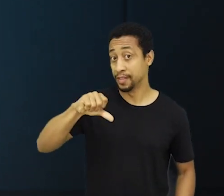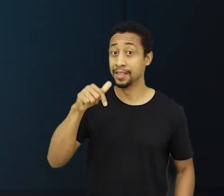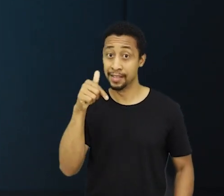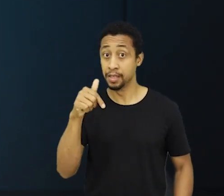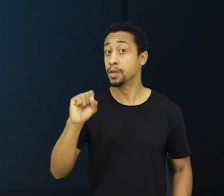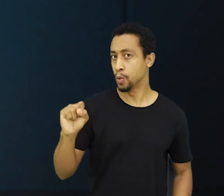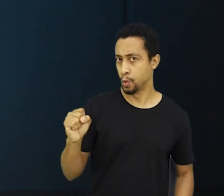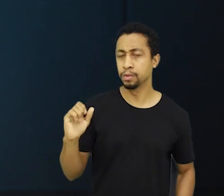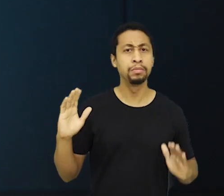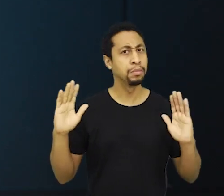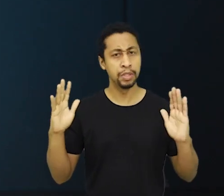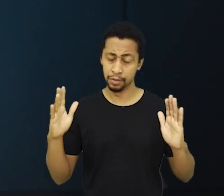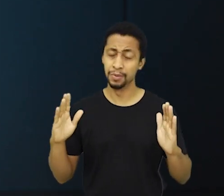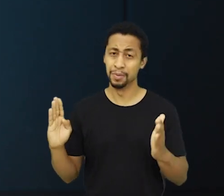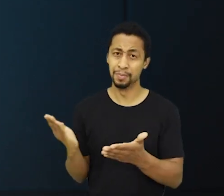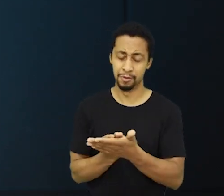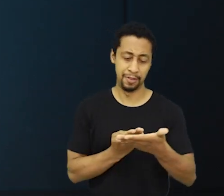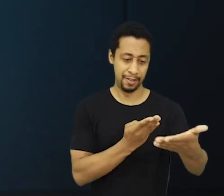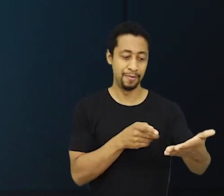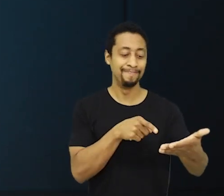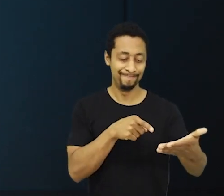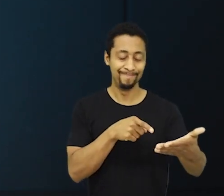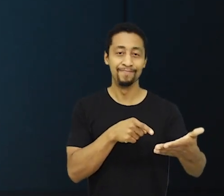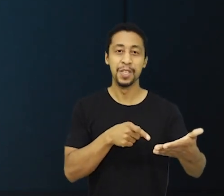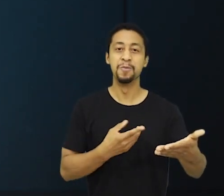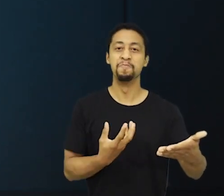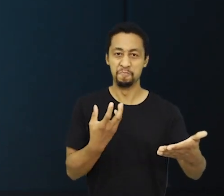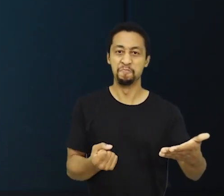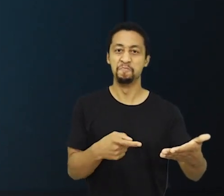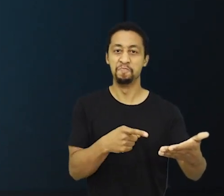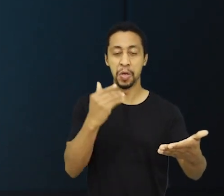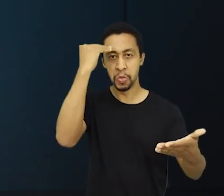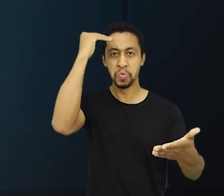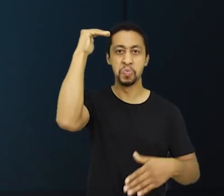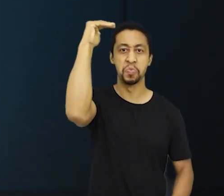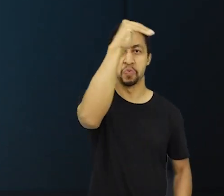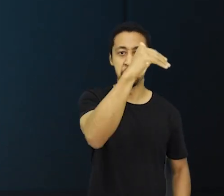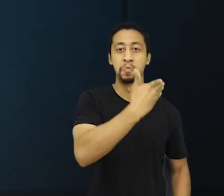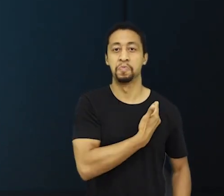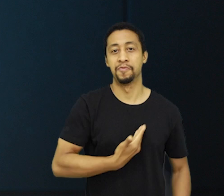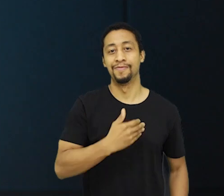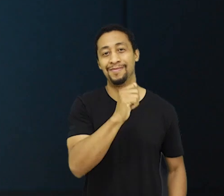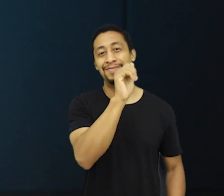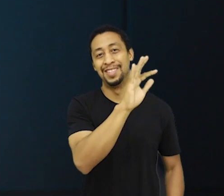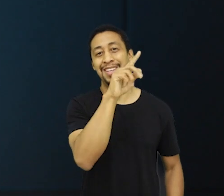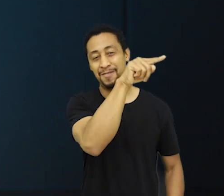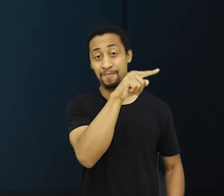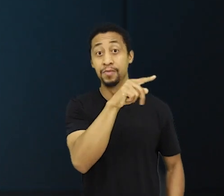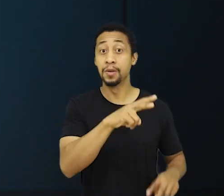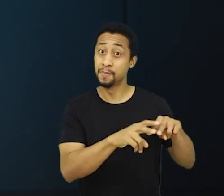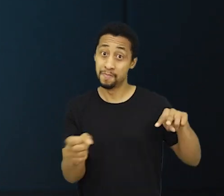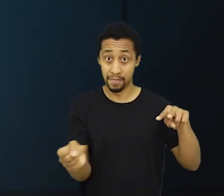ocasião, eu condenei a União Federal por essa responsabilidade de prisão